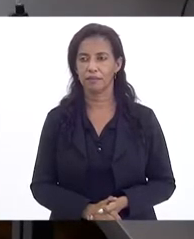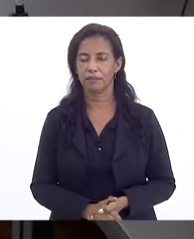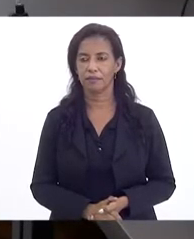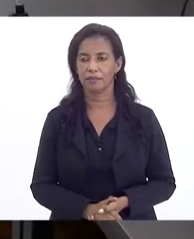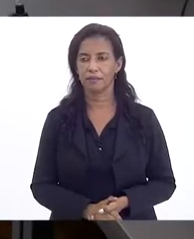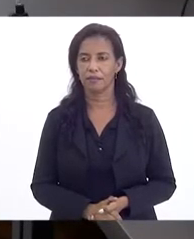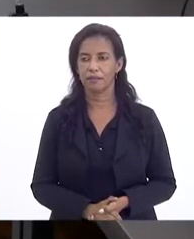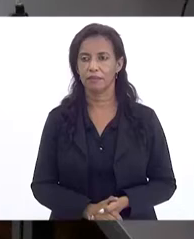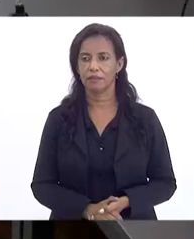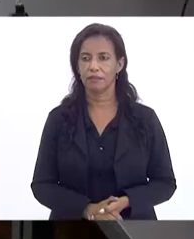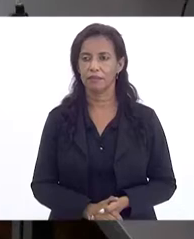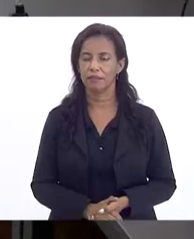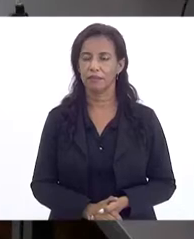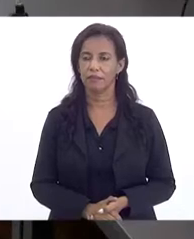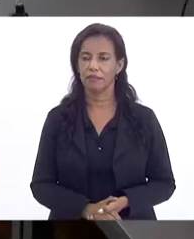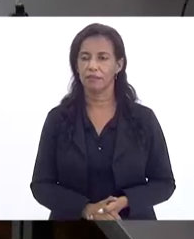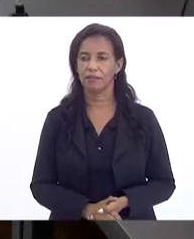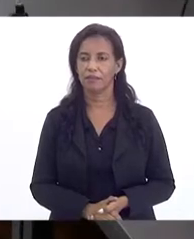Concedido.